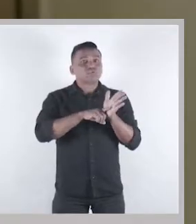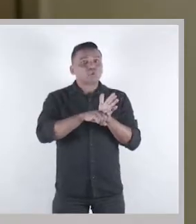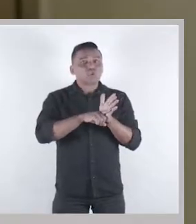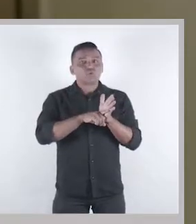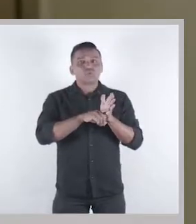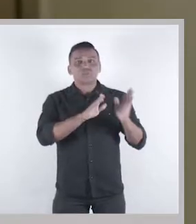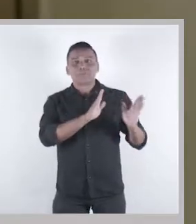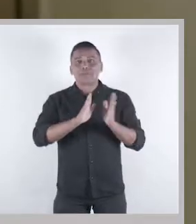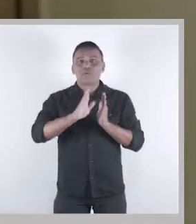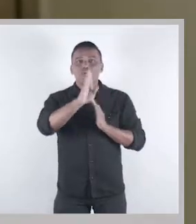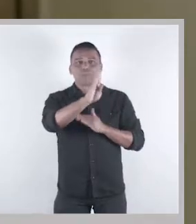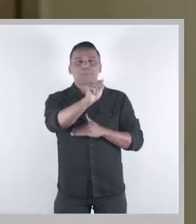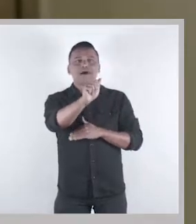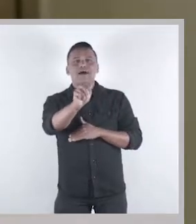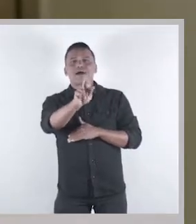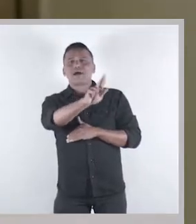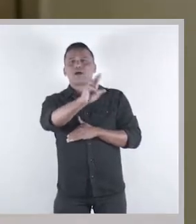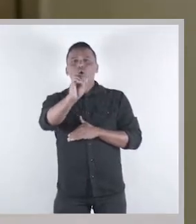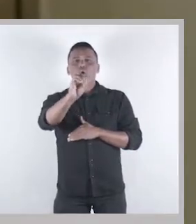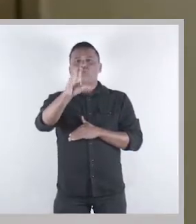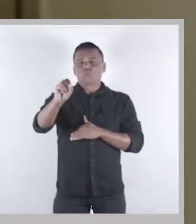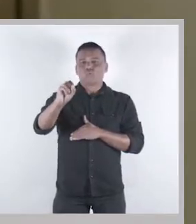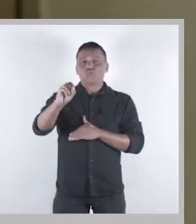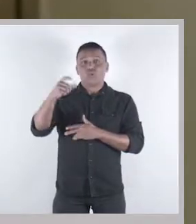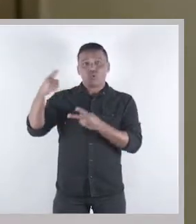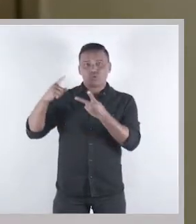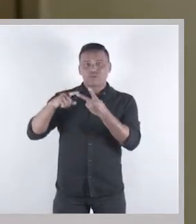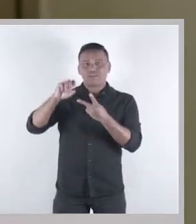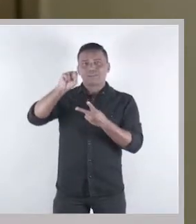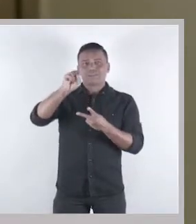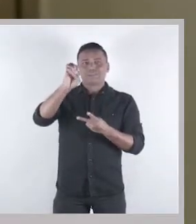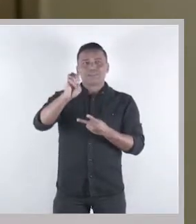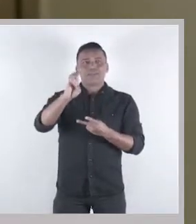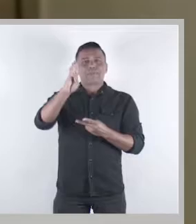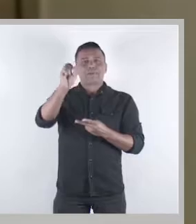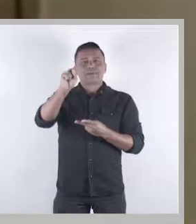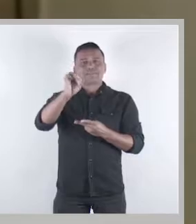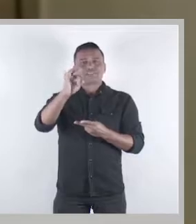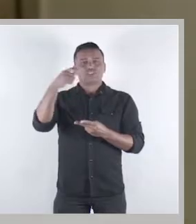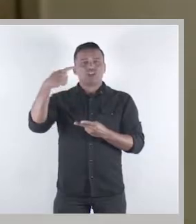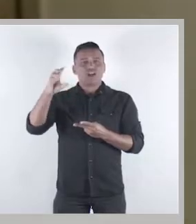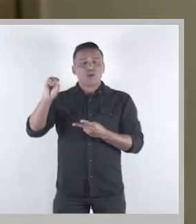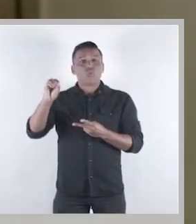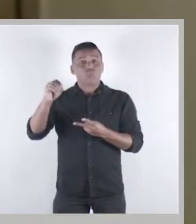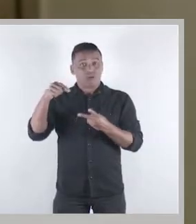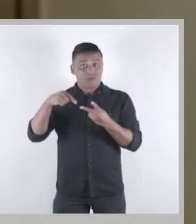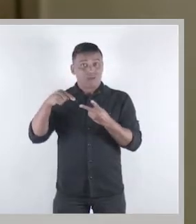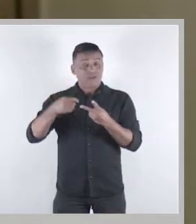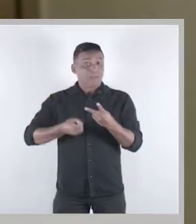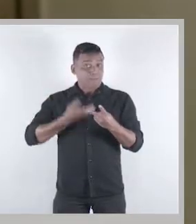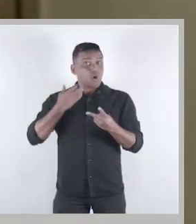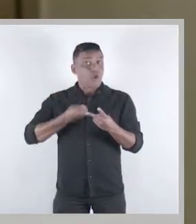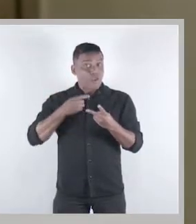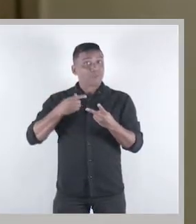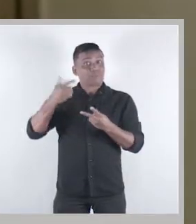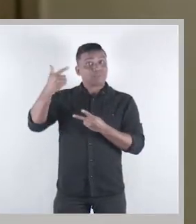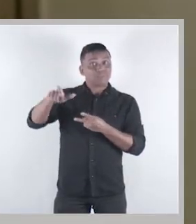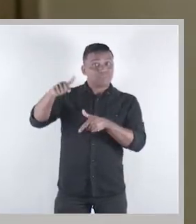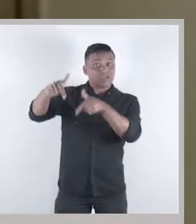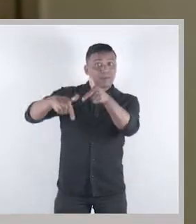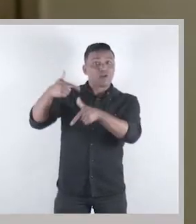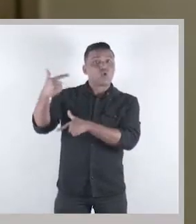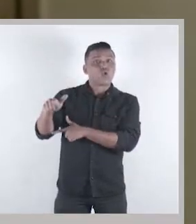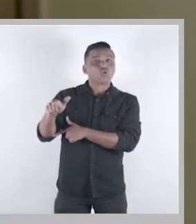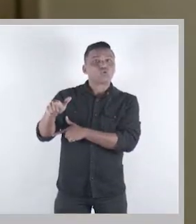de ser poeta ele também tinha um trabalho é cepcional como programador visual né como